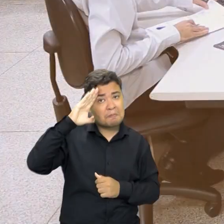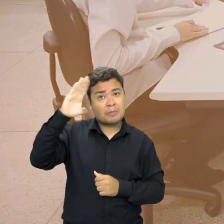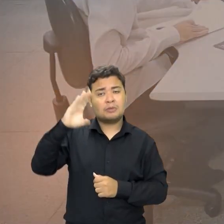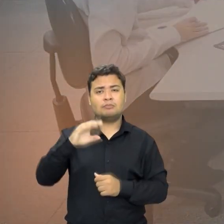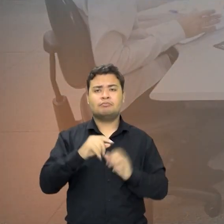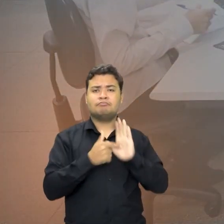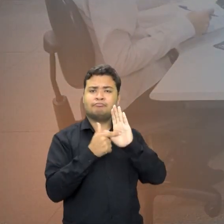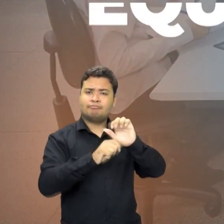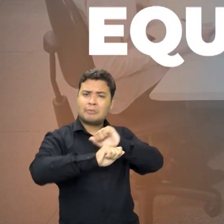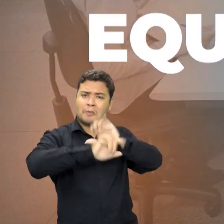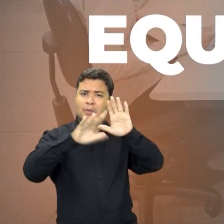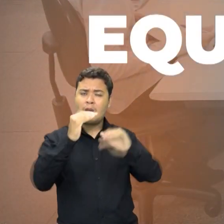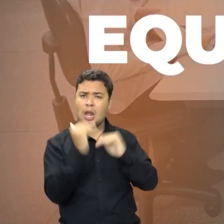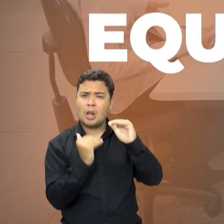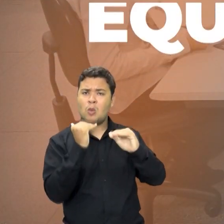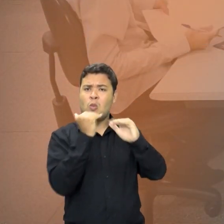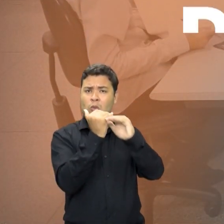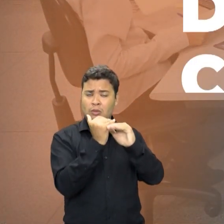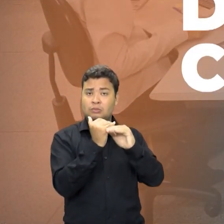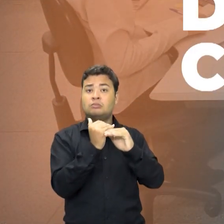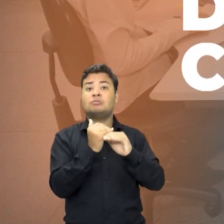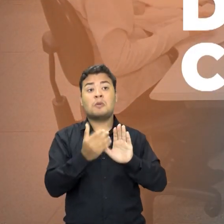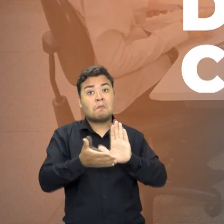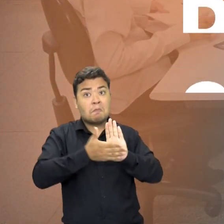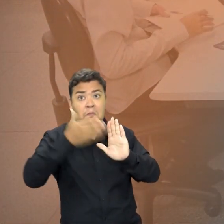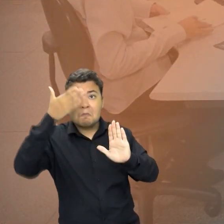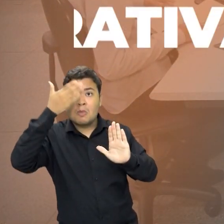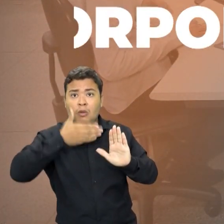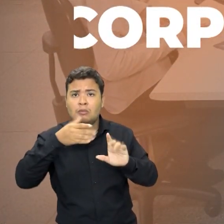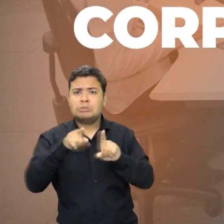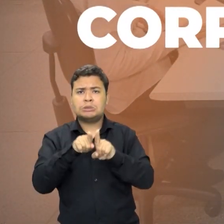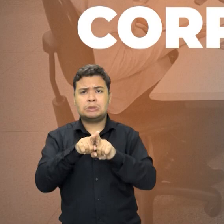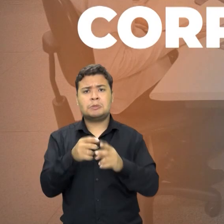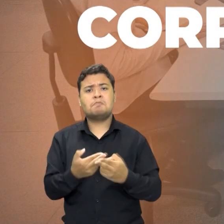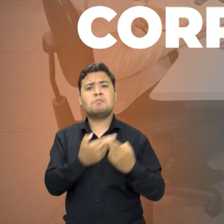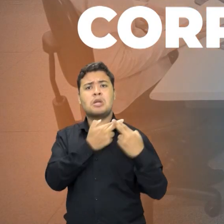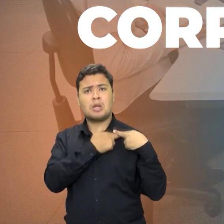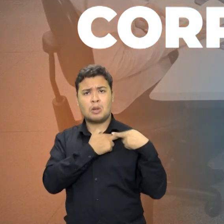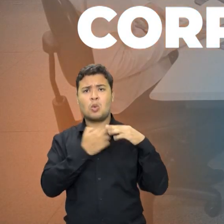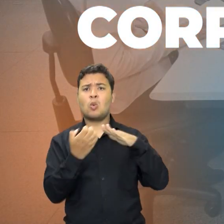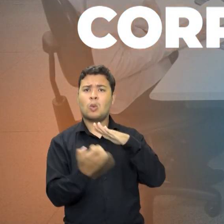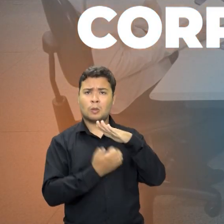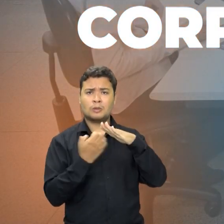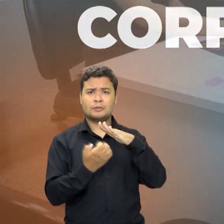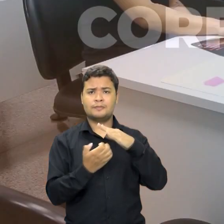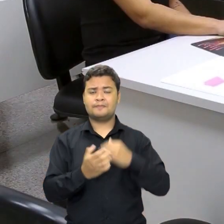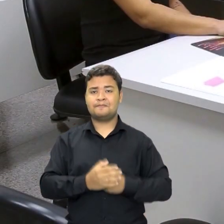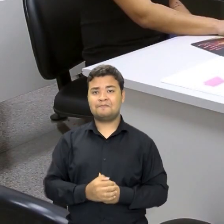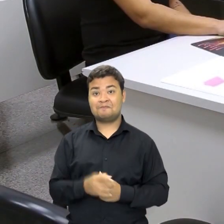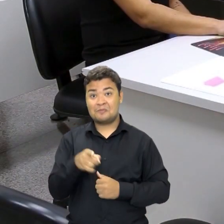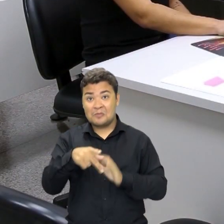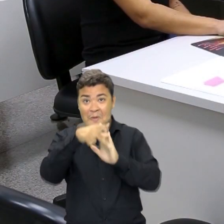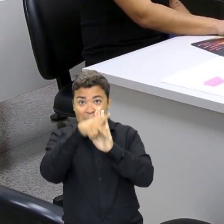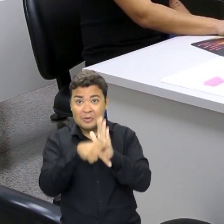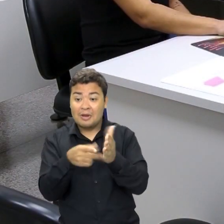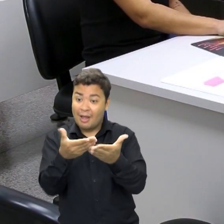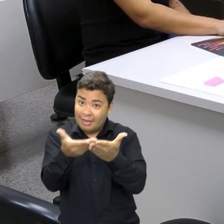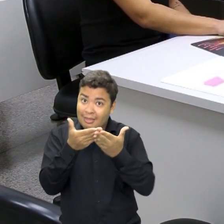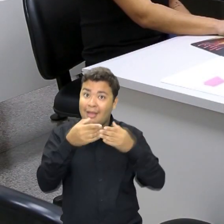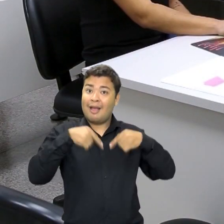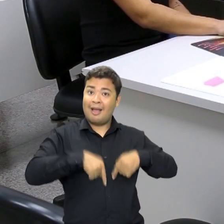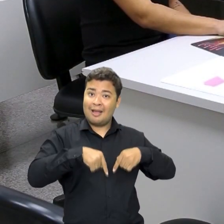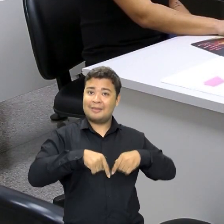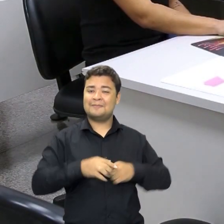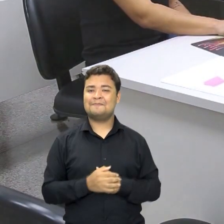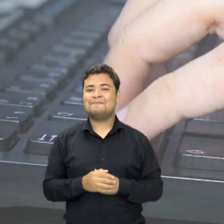fundamentais: transparência, equidade, prestação de contas e responsabilidade corporativa. Traga seu